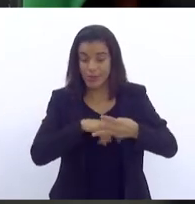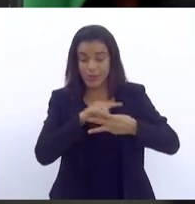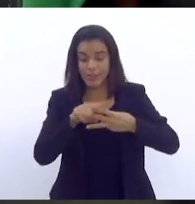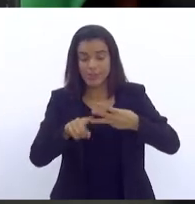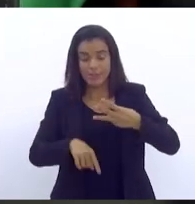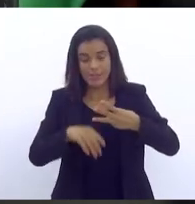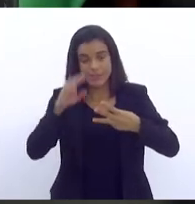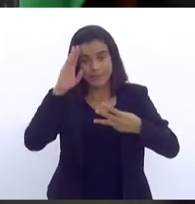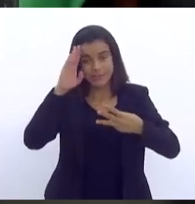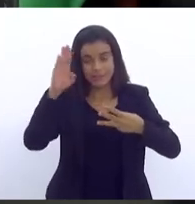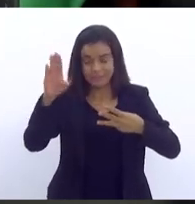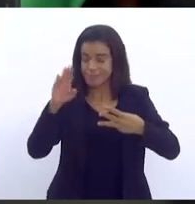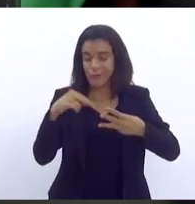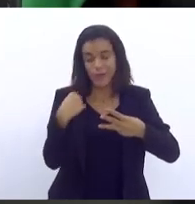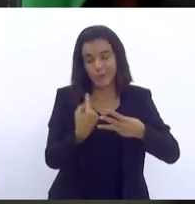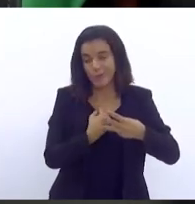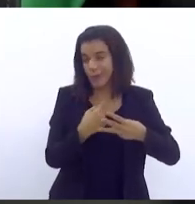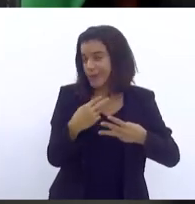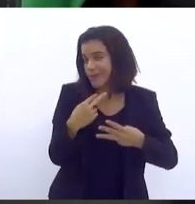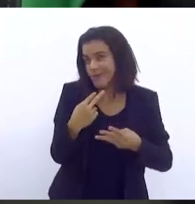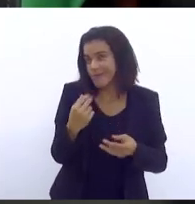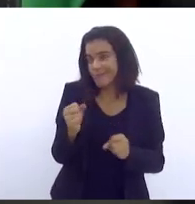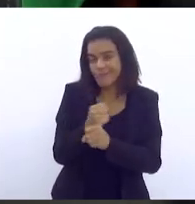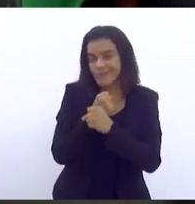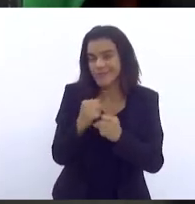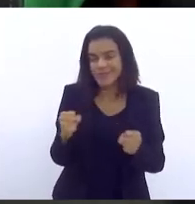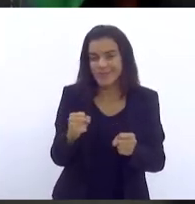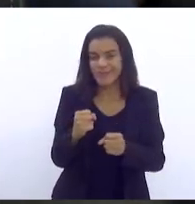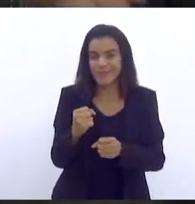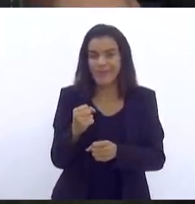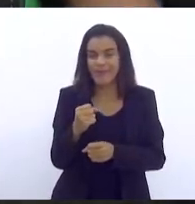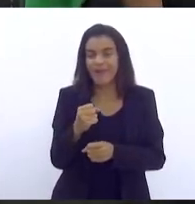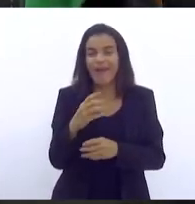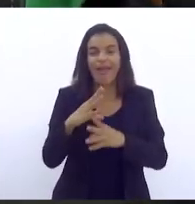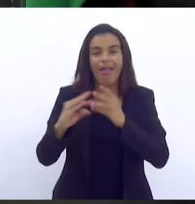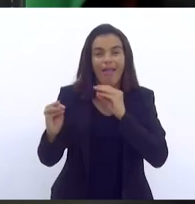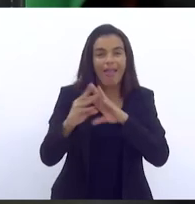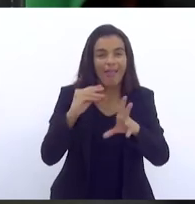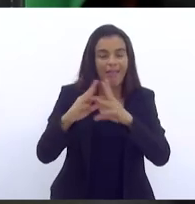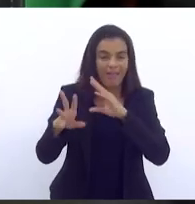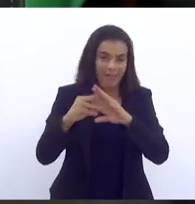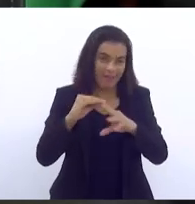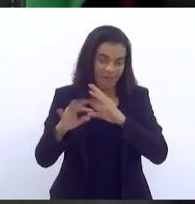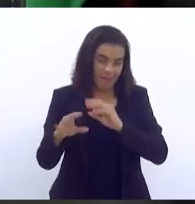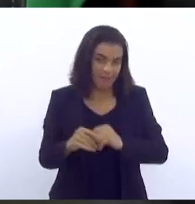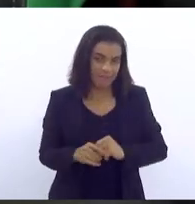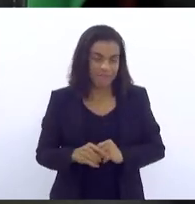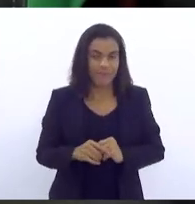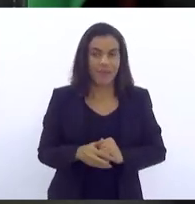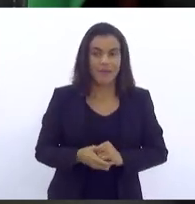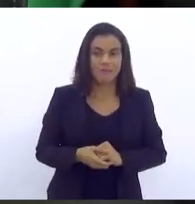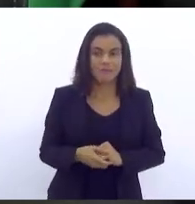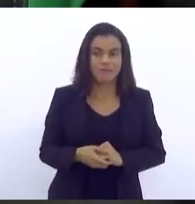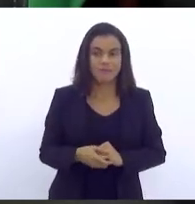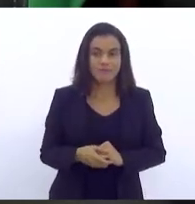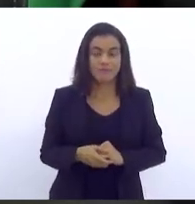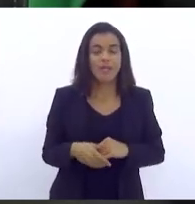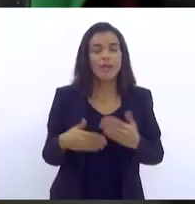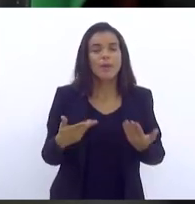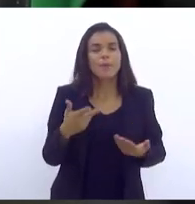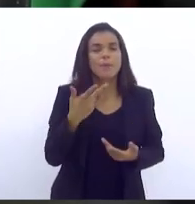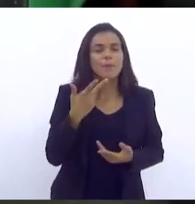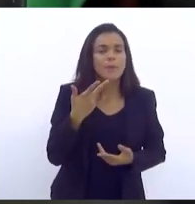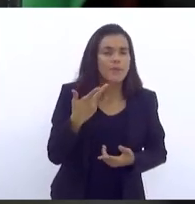podemos fugir quando nós debatemos a questão da água pro abastecimento digo isso